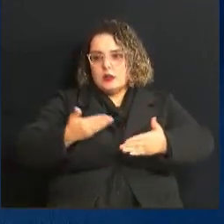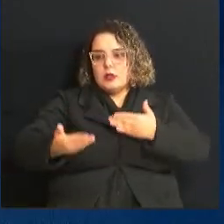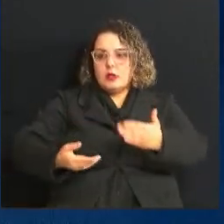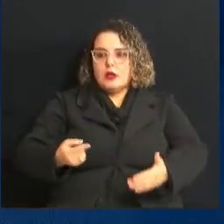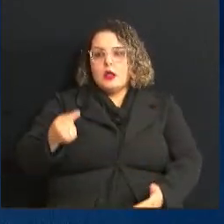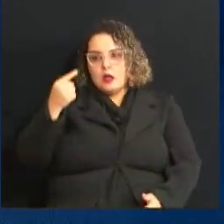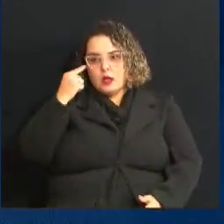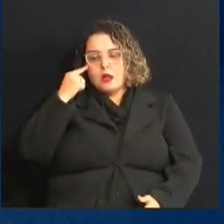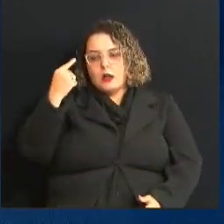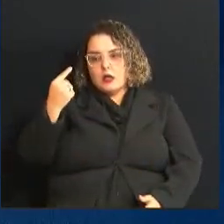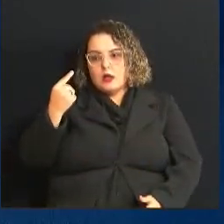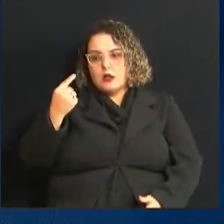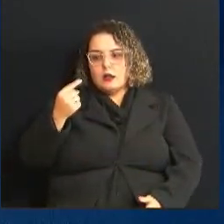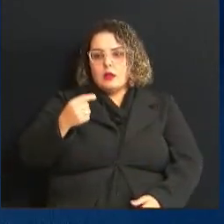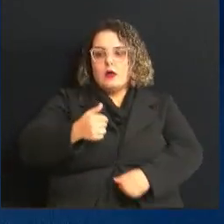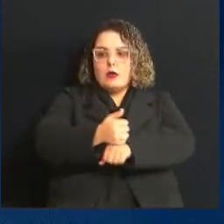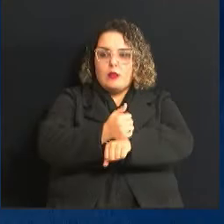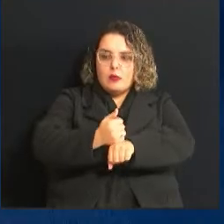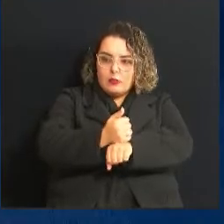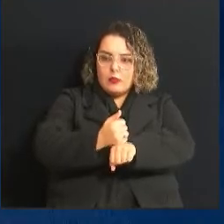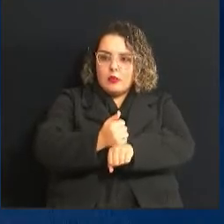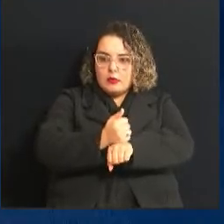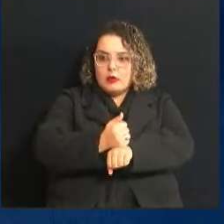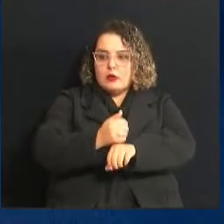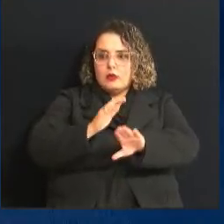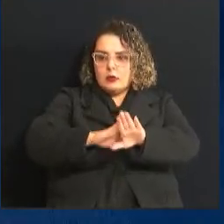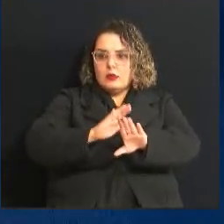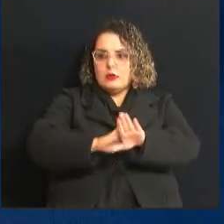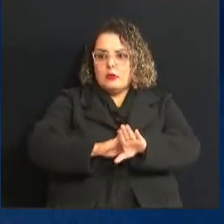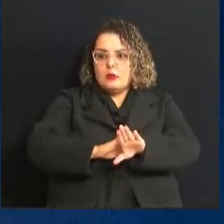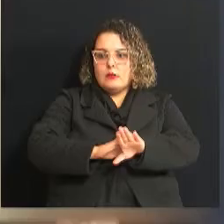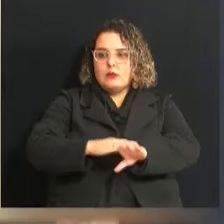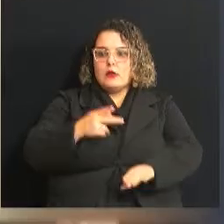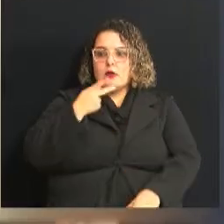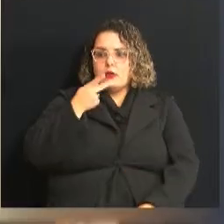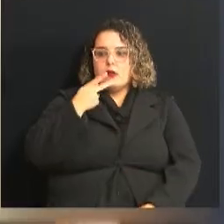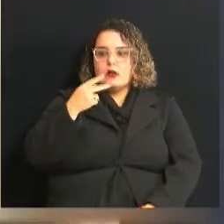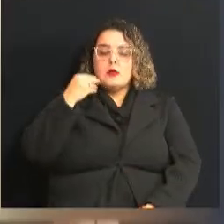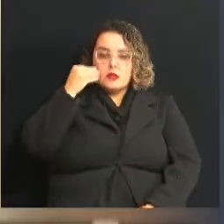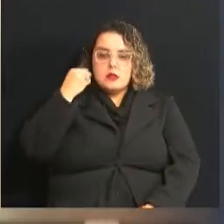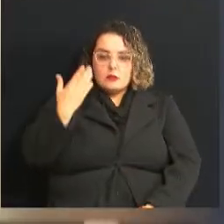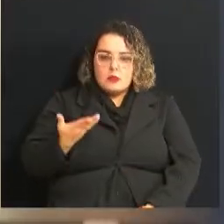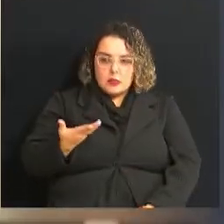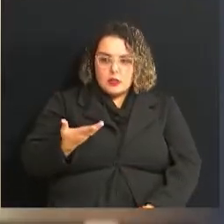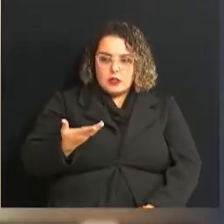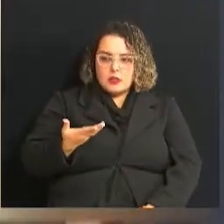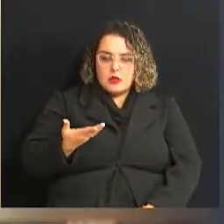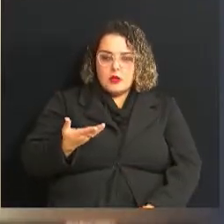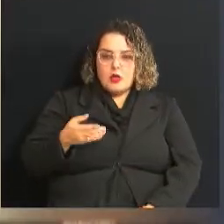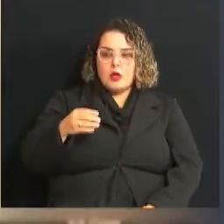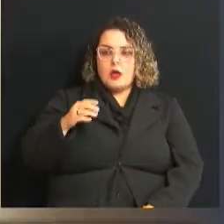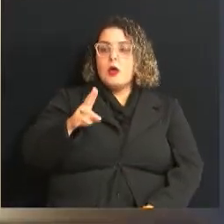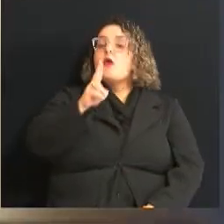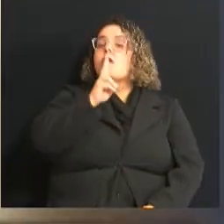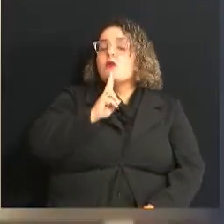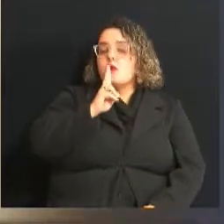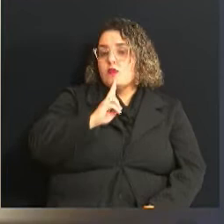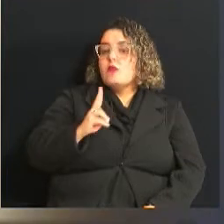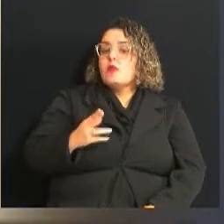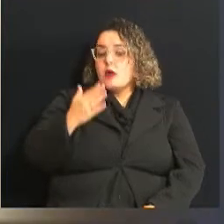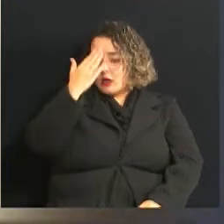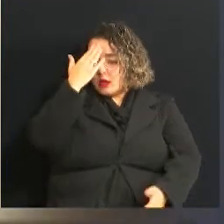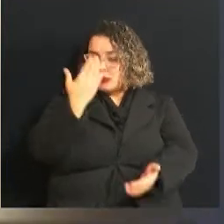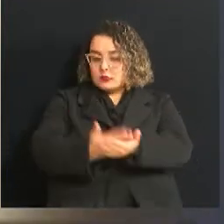trazer o profissional que atua no caso para falar da experiência. Além disso, Ossiri acredita que, em termos de